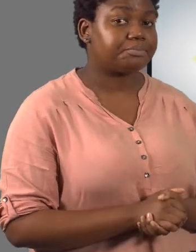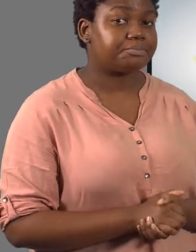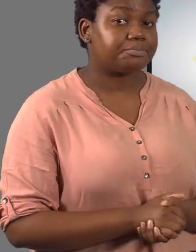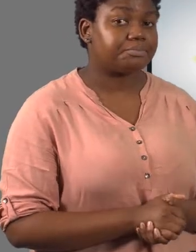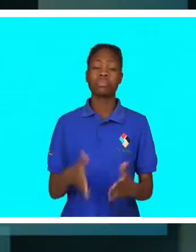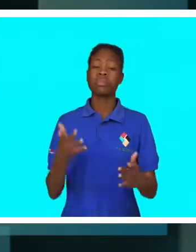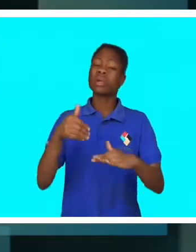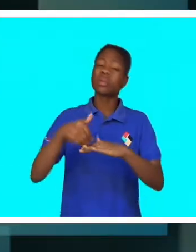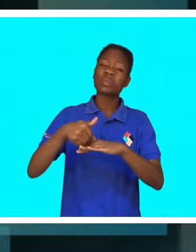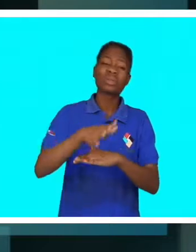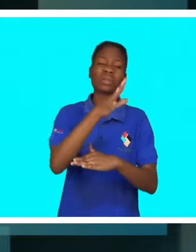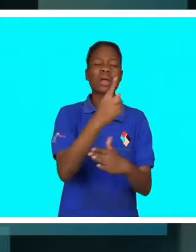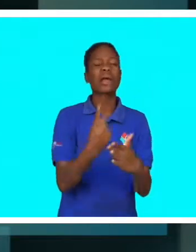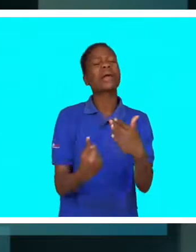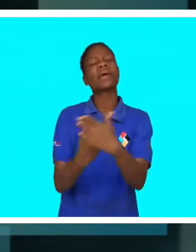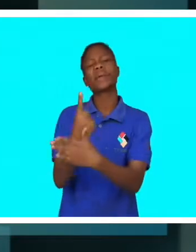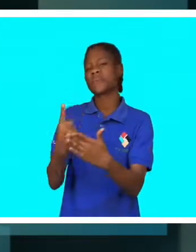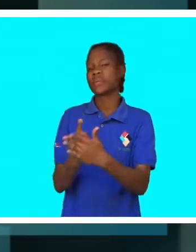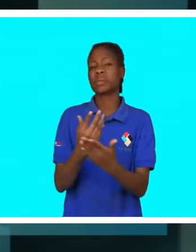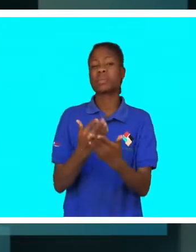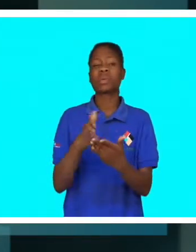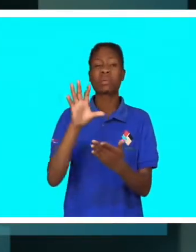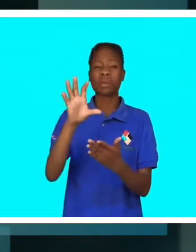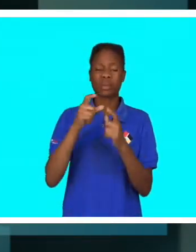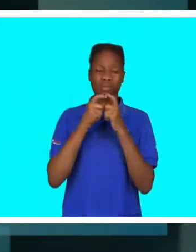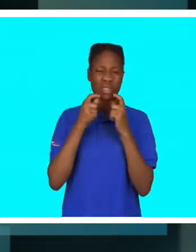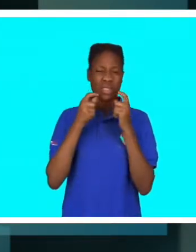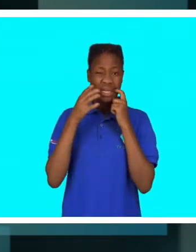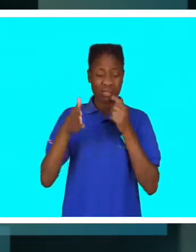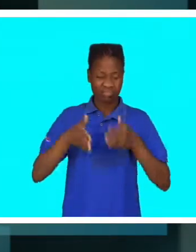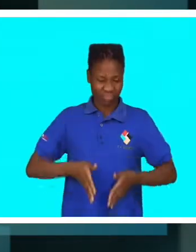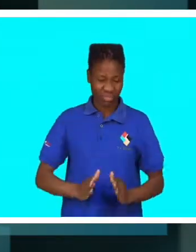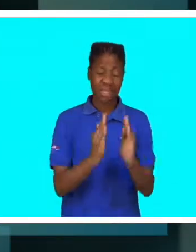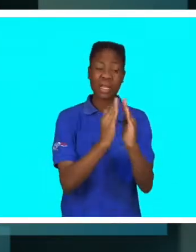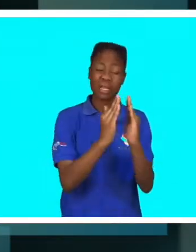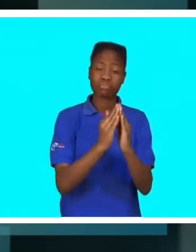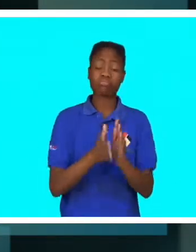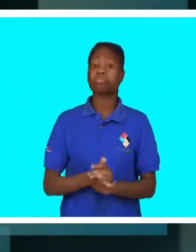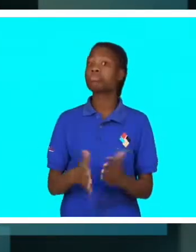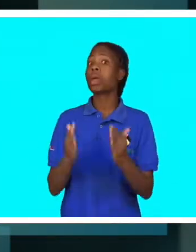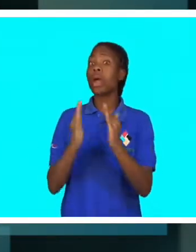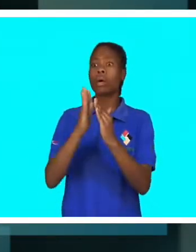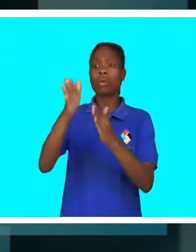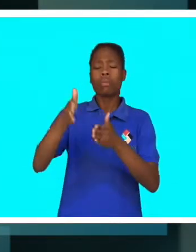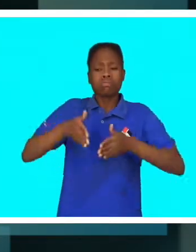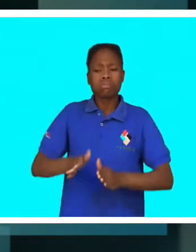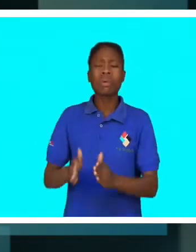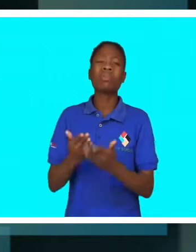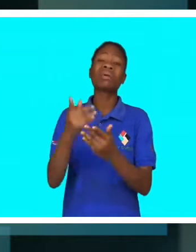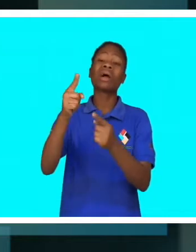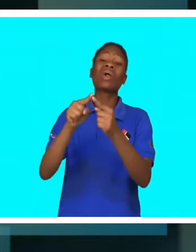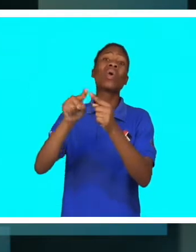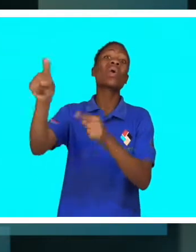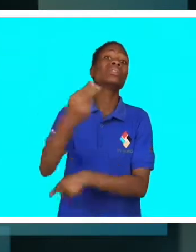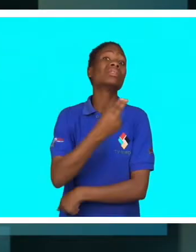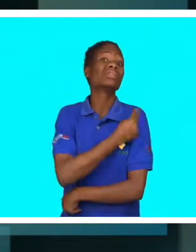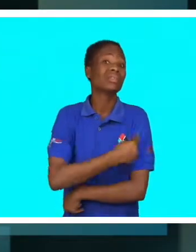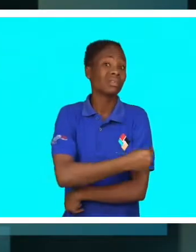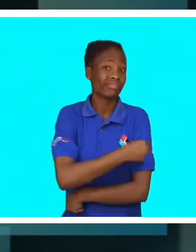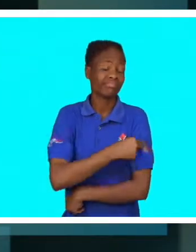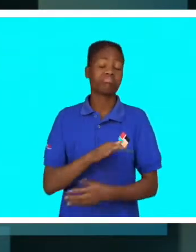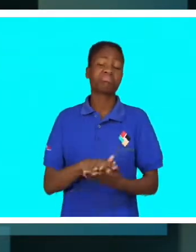causas. Continuam a registrar-se casos de gestantes que dão parto fora da maternidade no país. A distância de casa